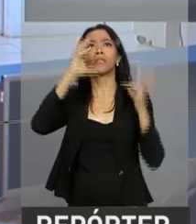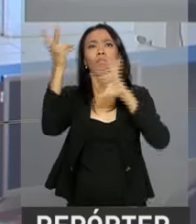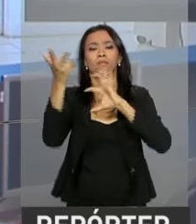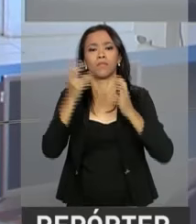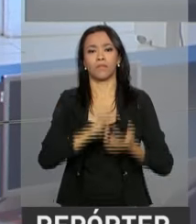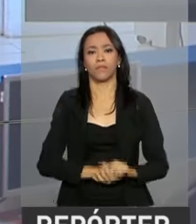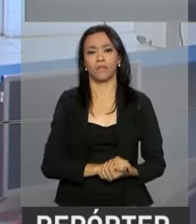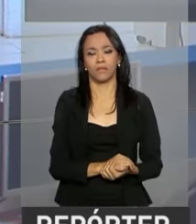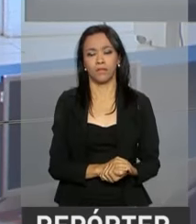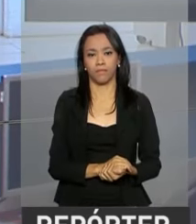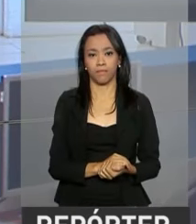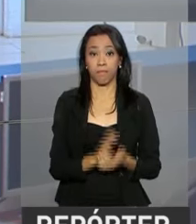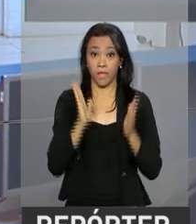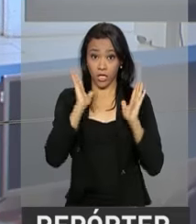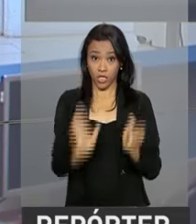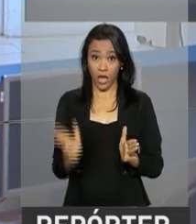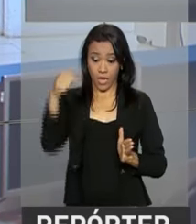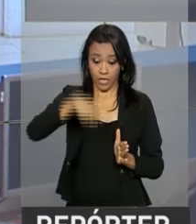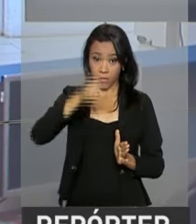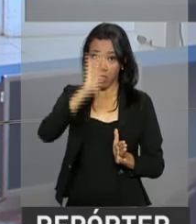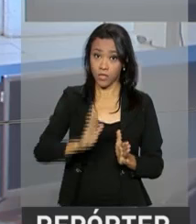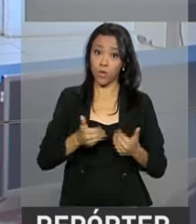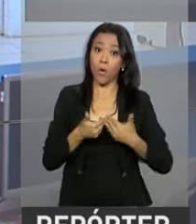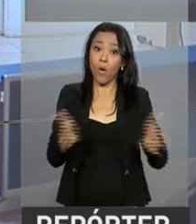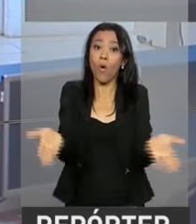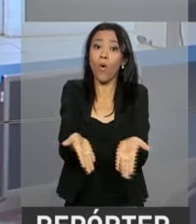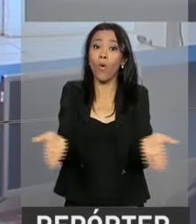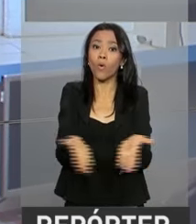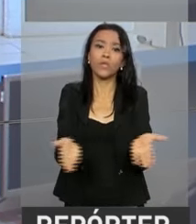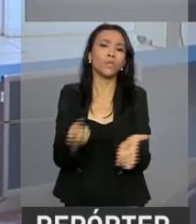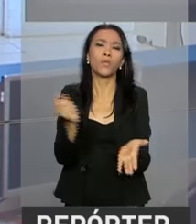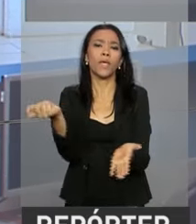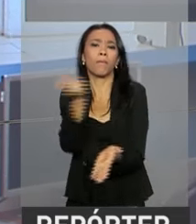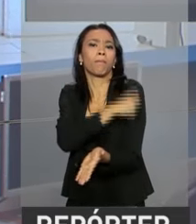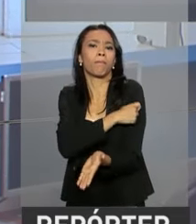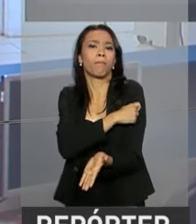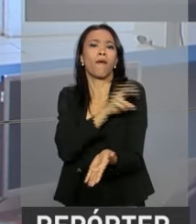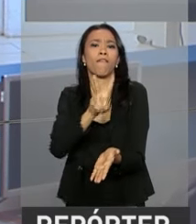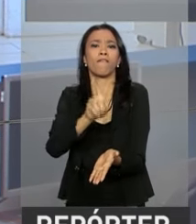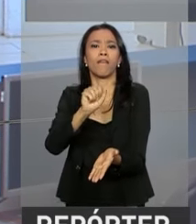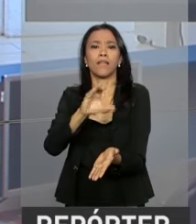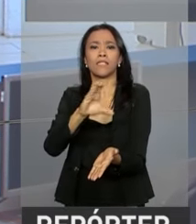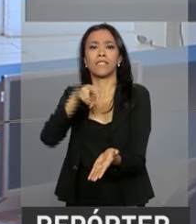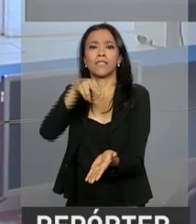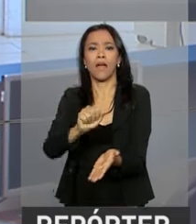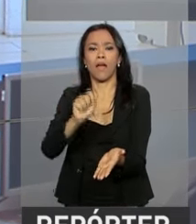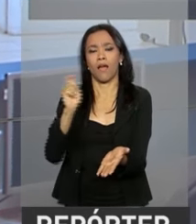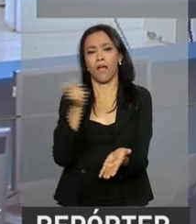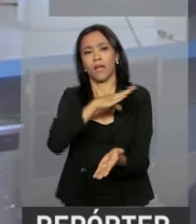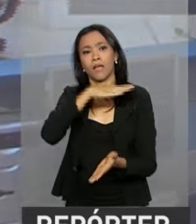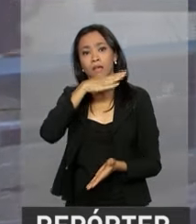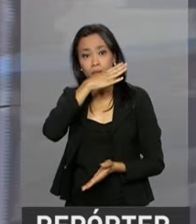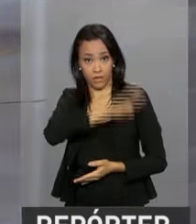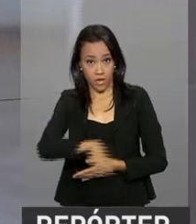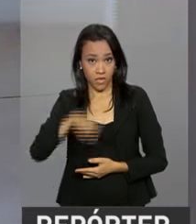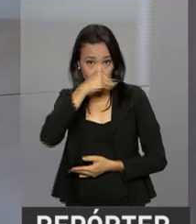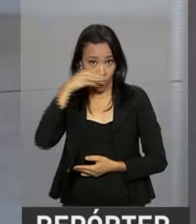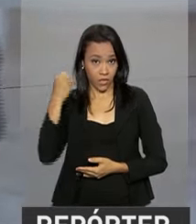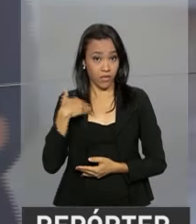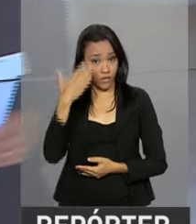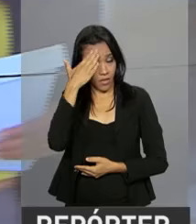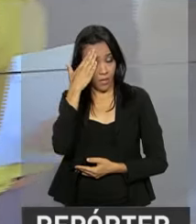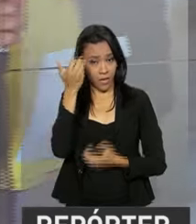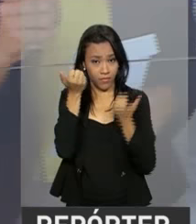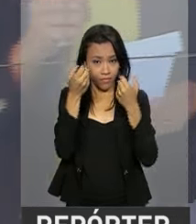climáticas já aqui no Brasil começa hoje a campanha de multivacinação para crianças e adolescentes vamos saber os detalhes ao vivo com a